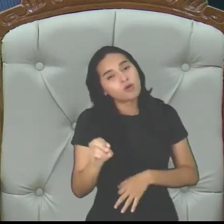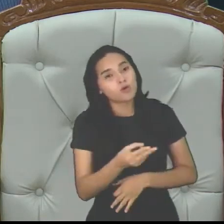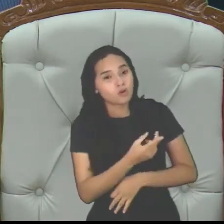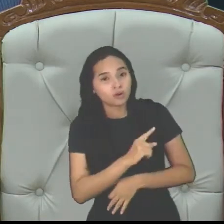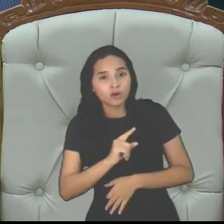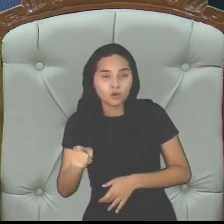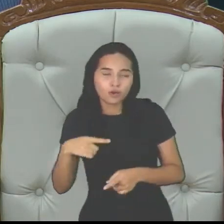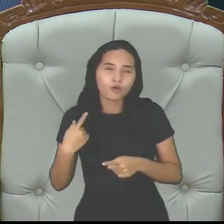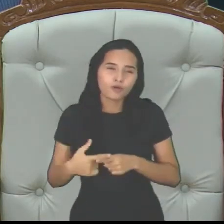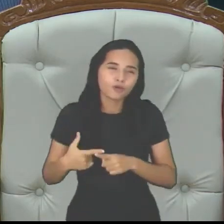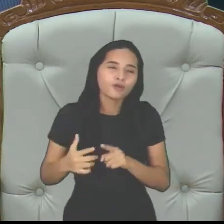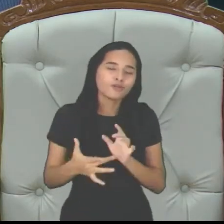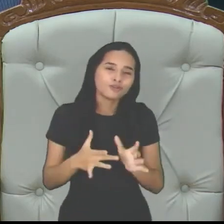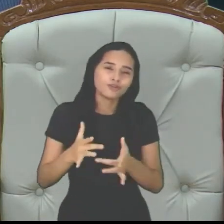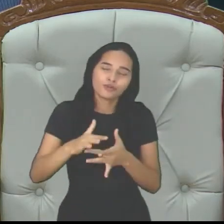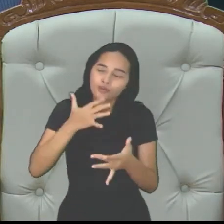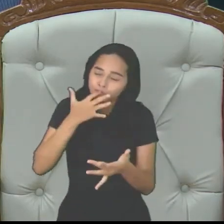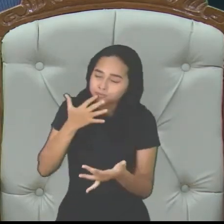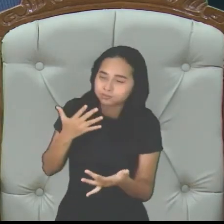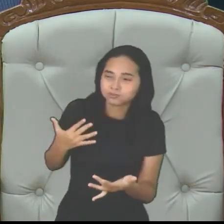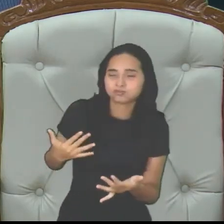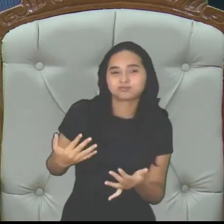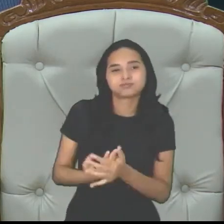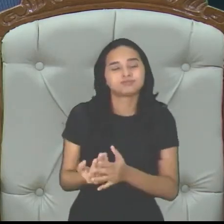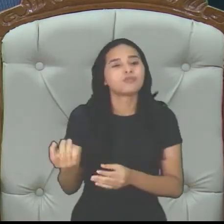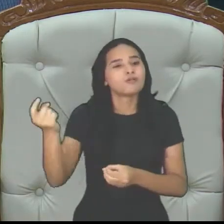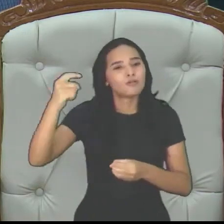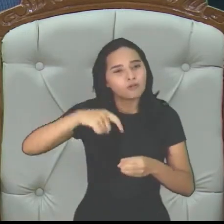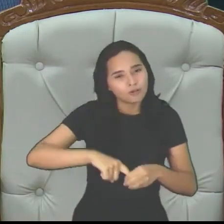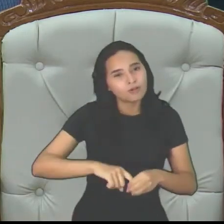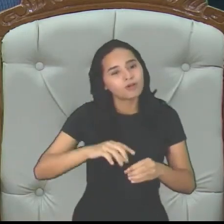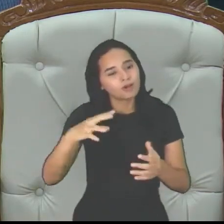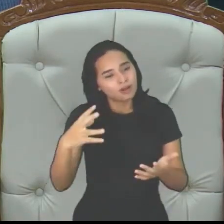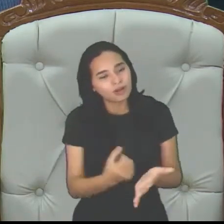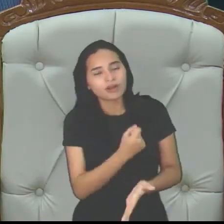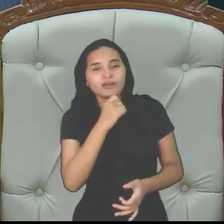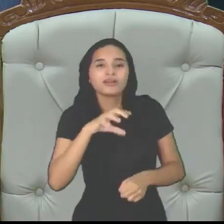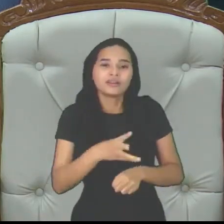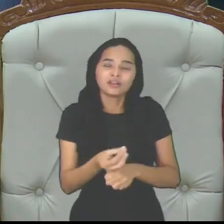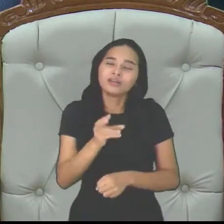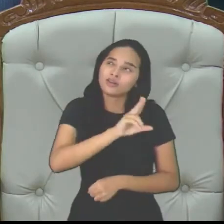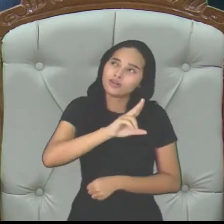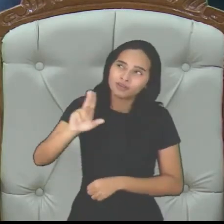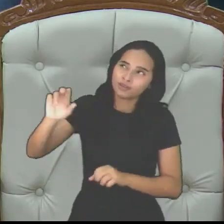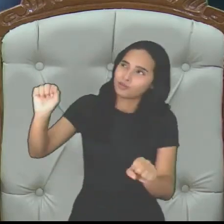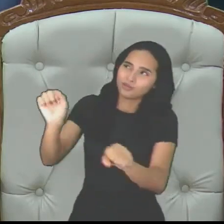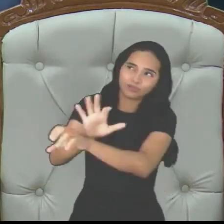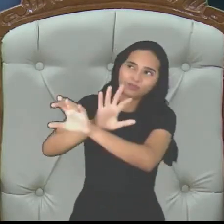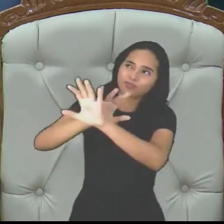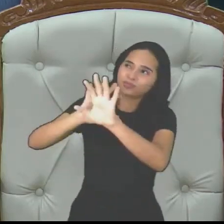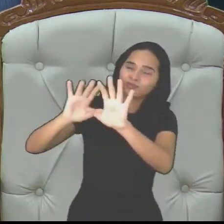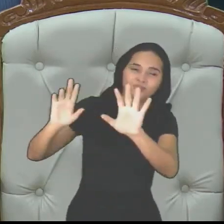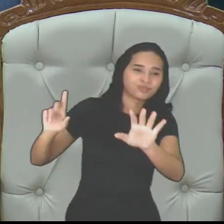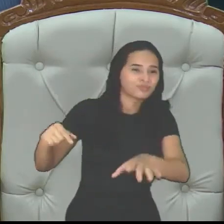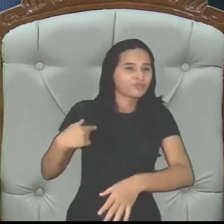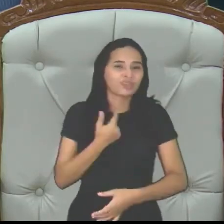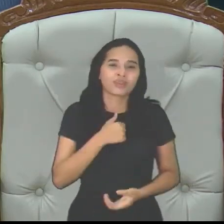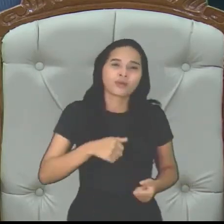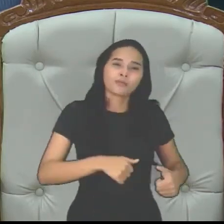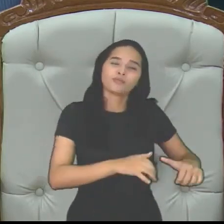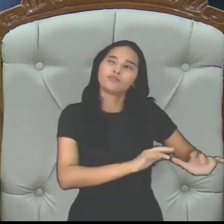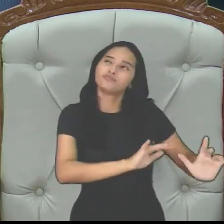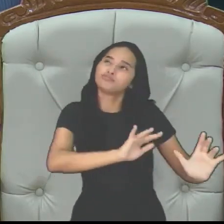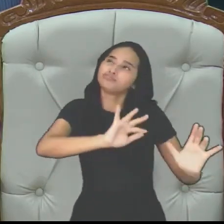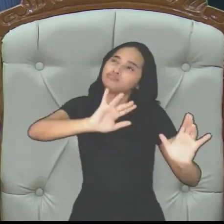porque Jesus breve virá buscar a sua igreja e o nome dele há de ser glorificado, e nós subiremos